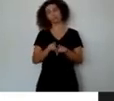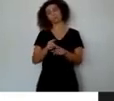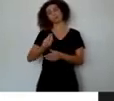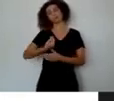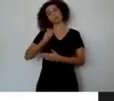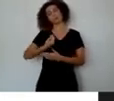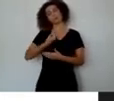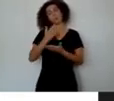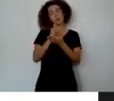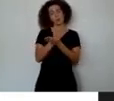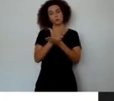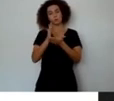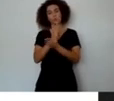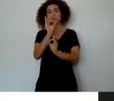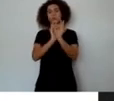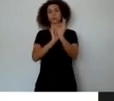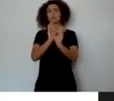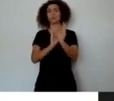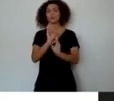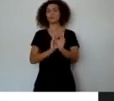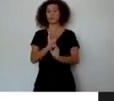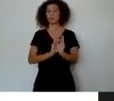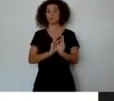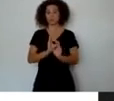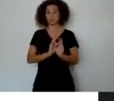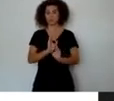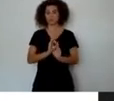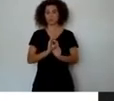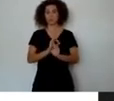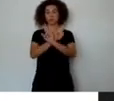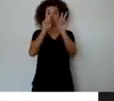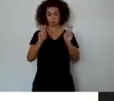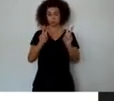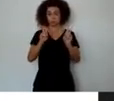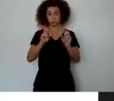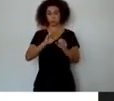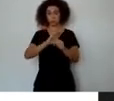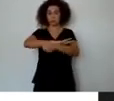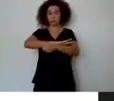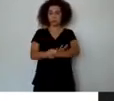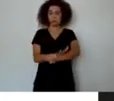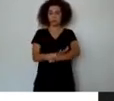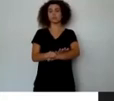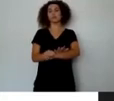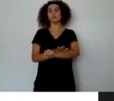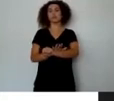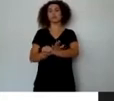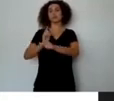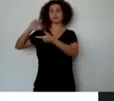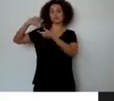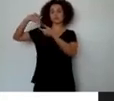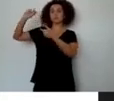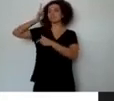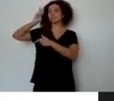participo de alguns projetos que trabalham o racismo institucional, que é o Morro em Cena, e o coletivo Coisa